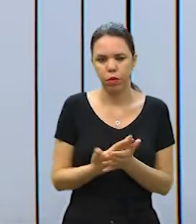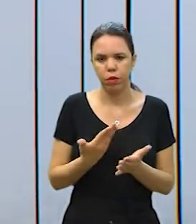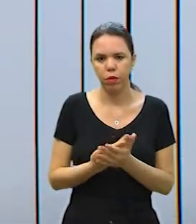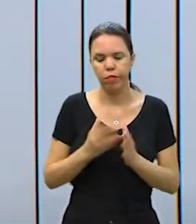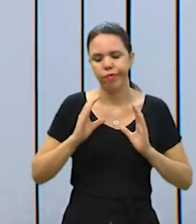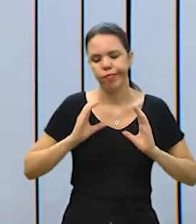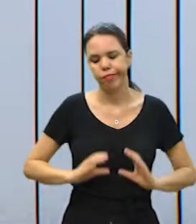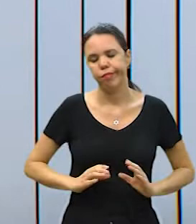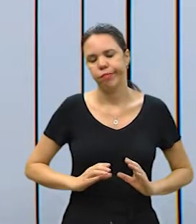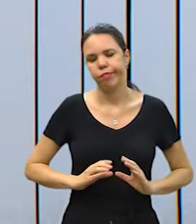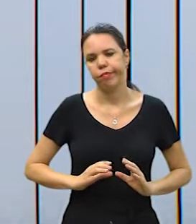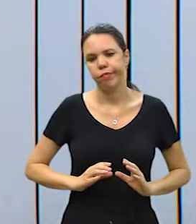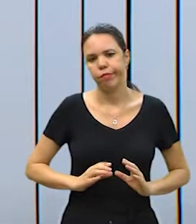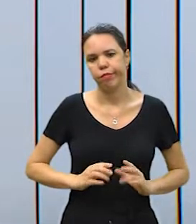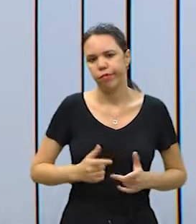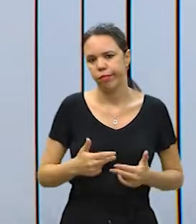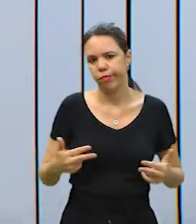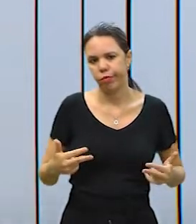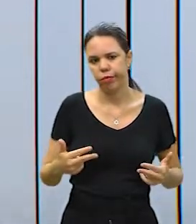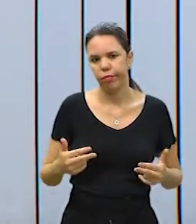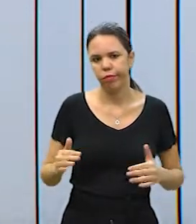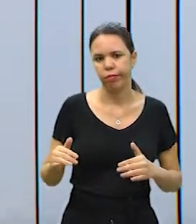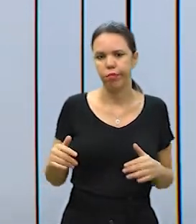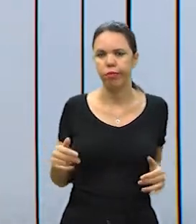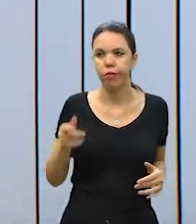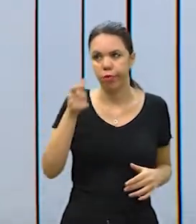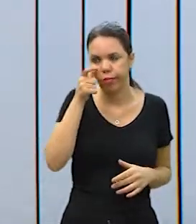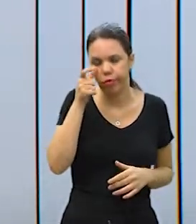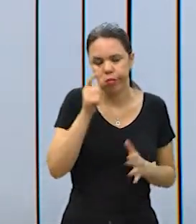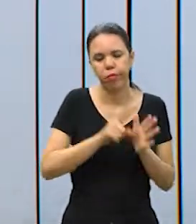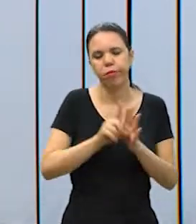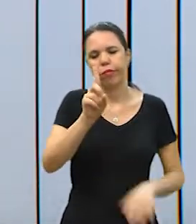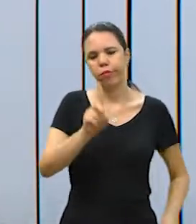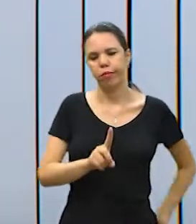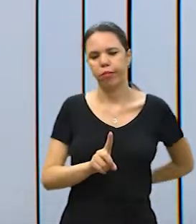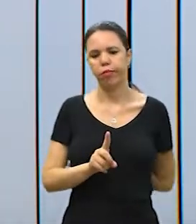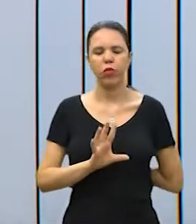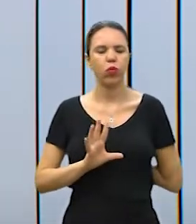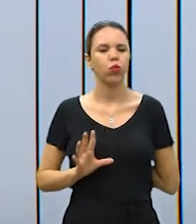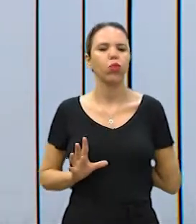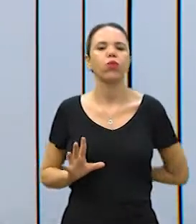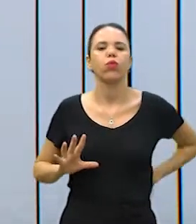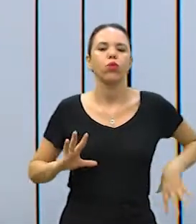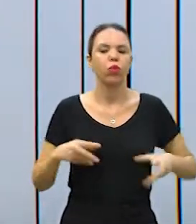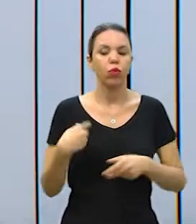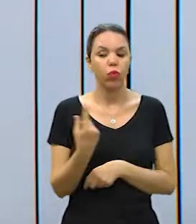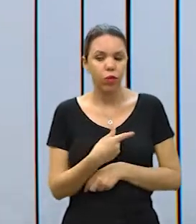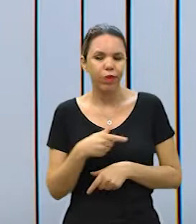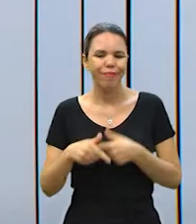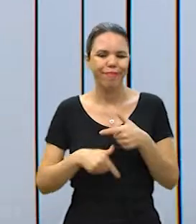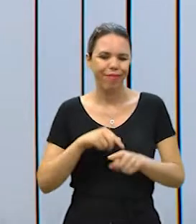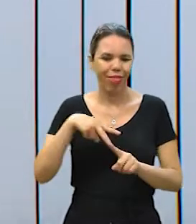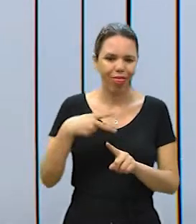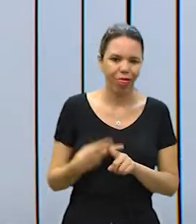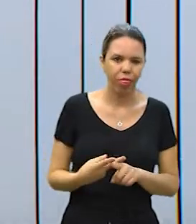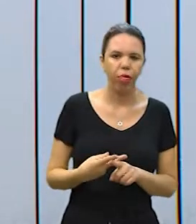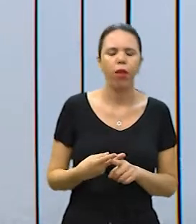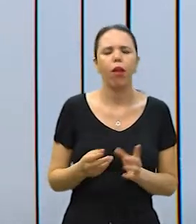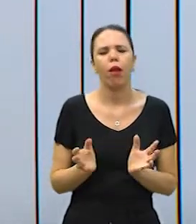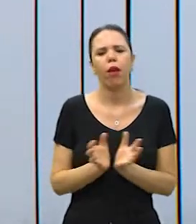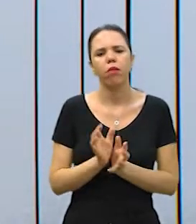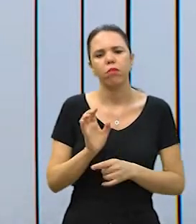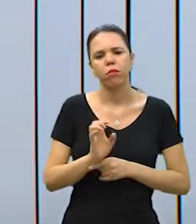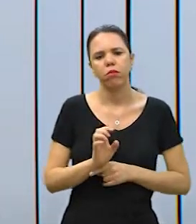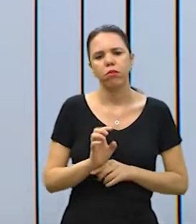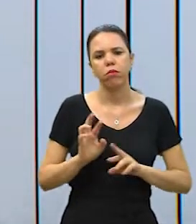aula de comportamento, essas coisas a gente tinha que subir para olhar, eu, a diretora, a vice-diretora. Então, a rede